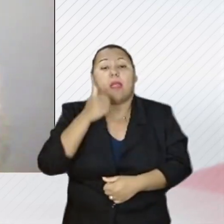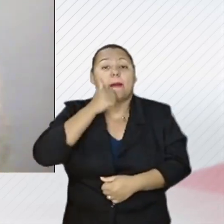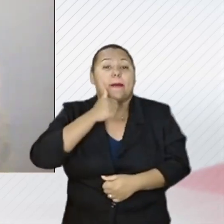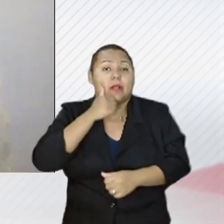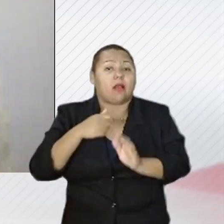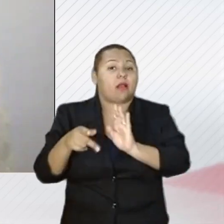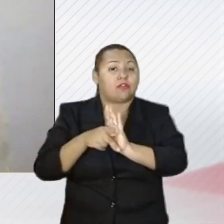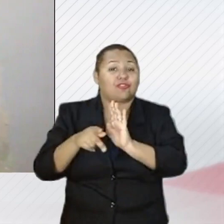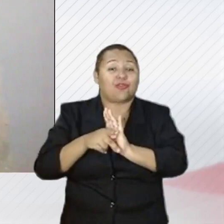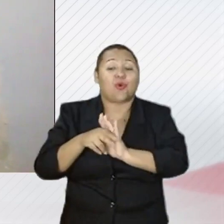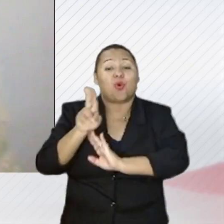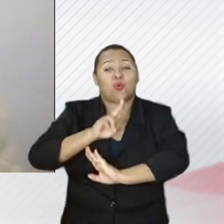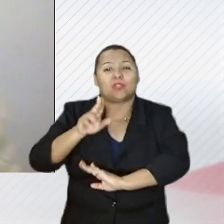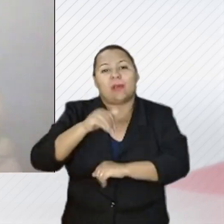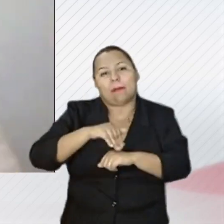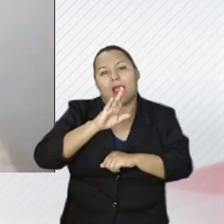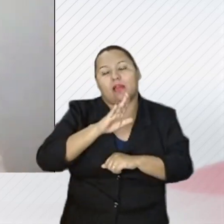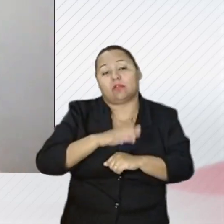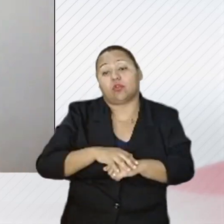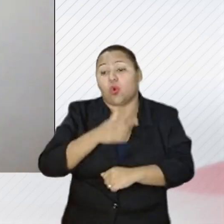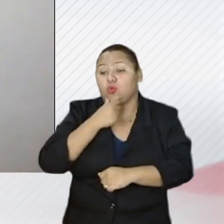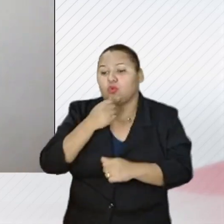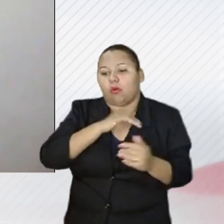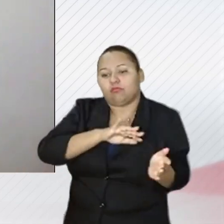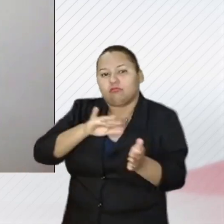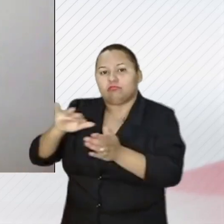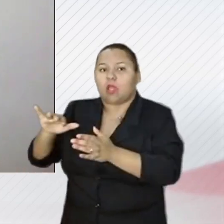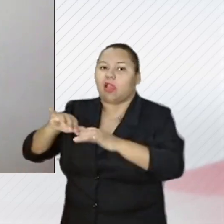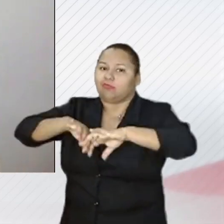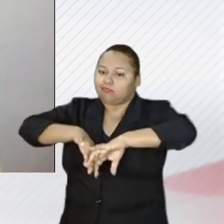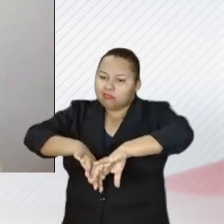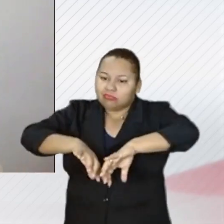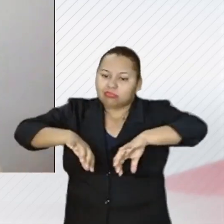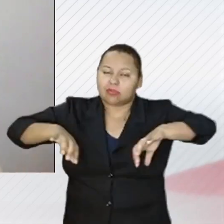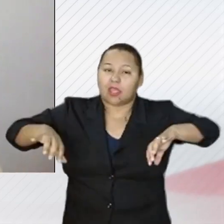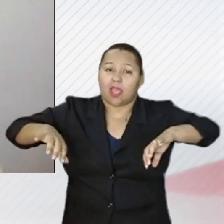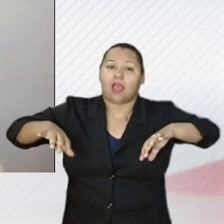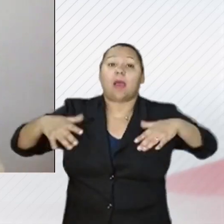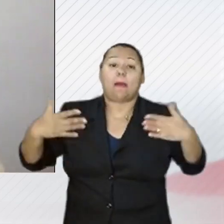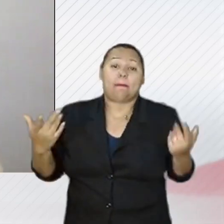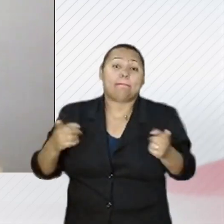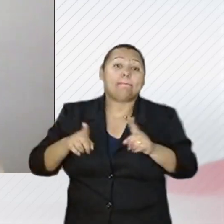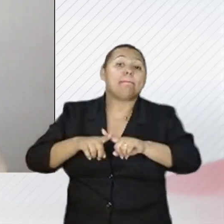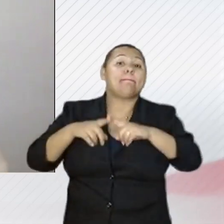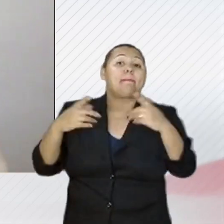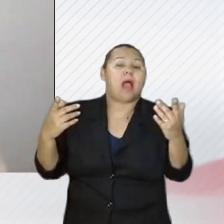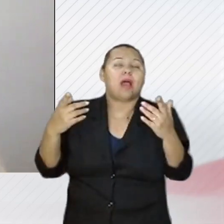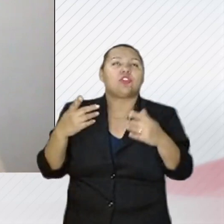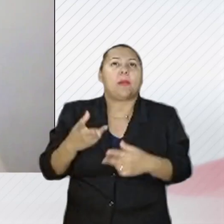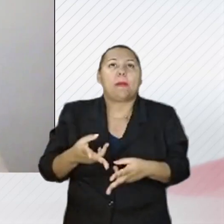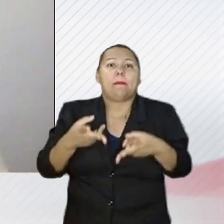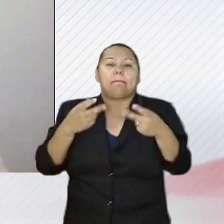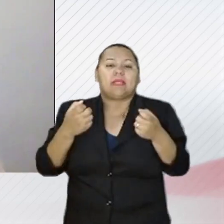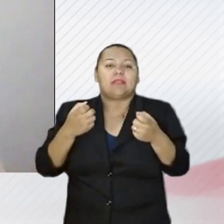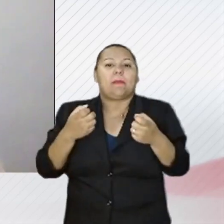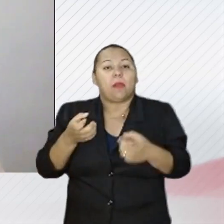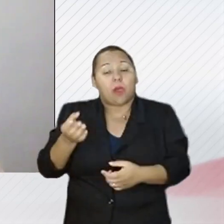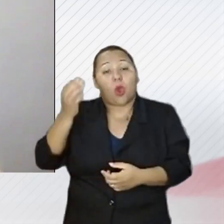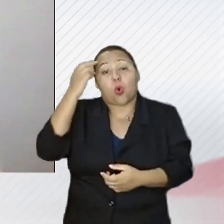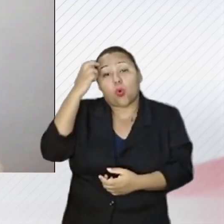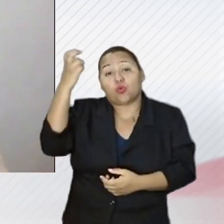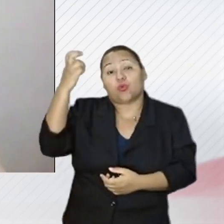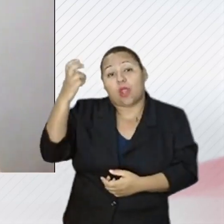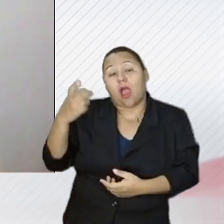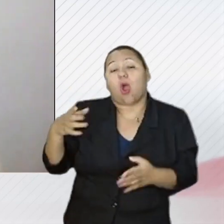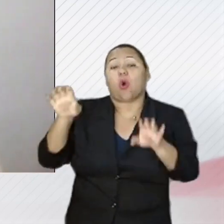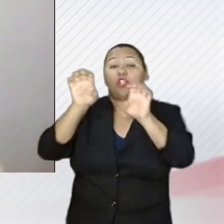para os homens. Então, não são diretamente, mas pela construção cultural, patriarcal do nosso país, acaba